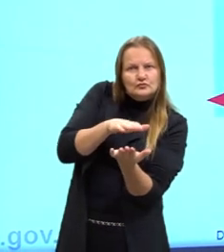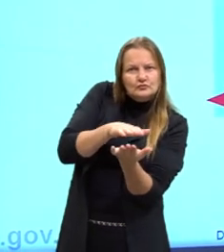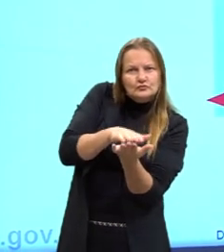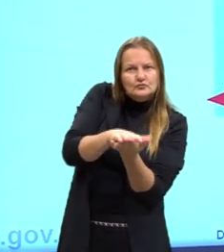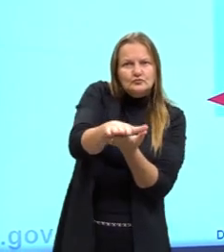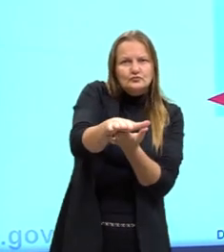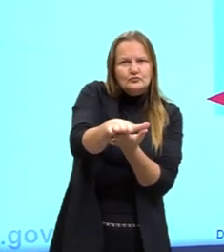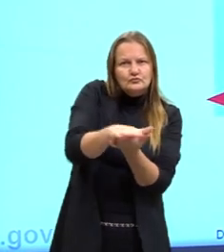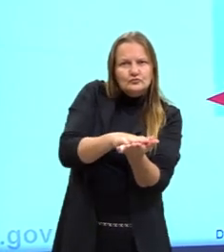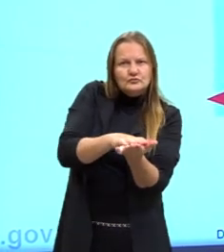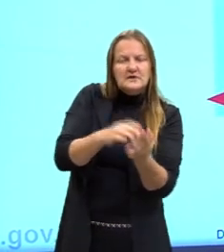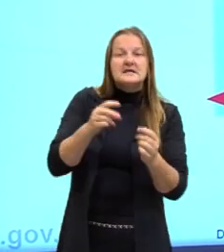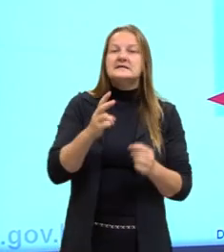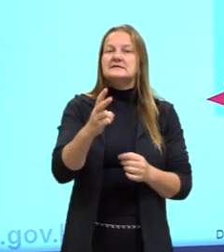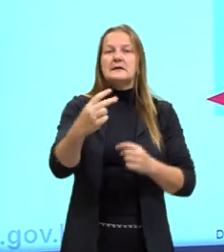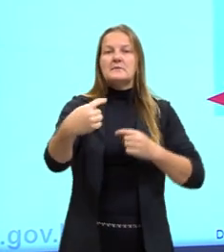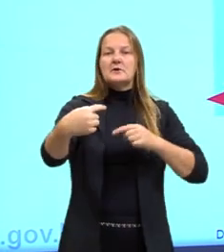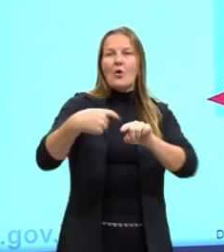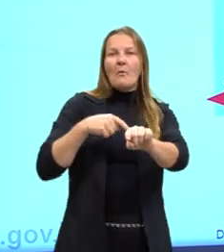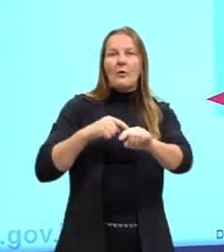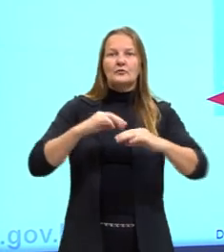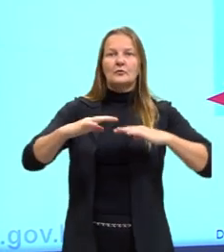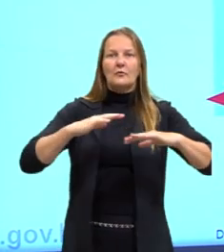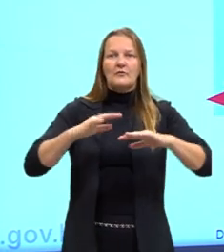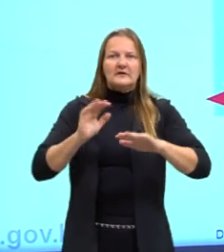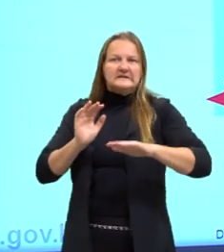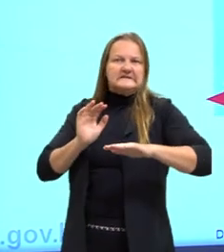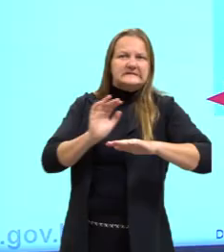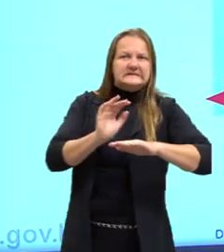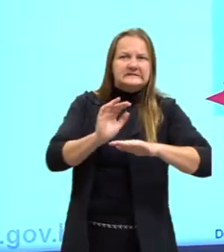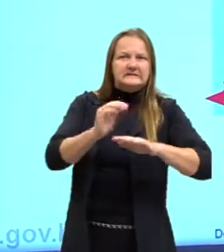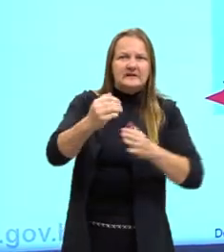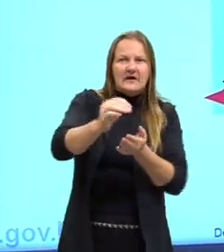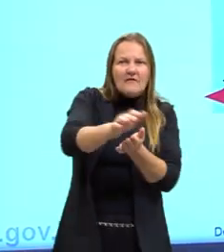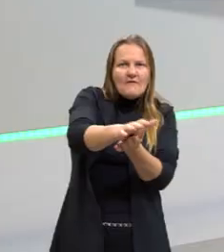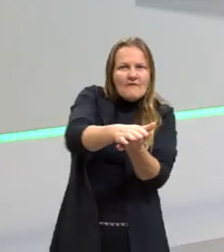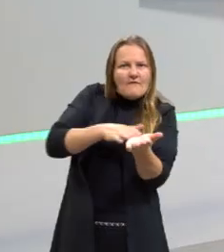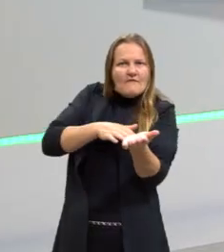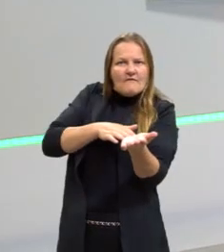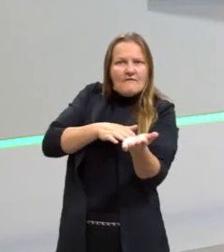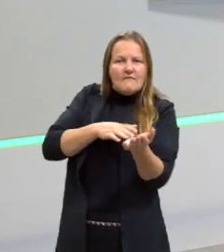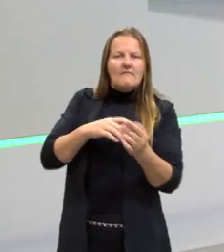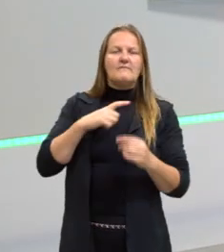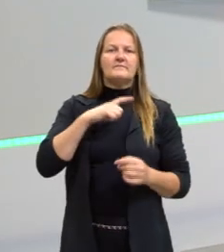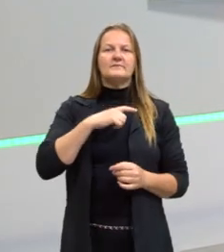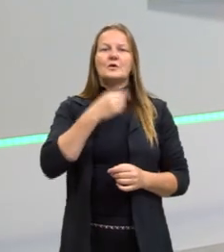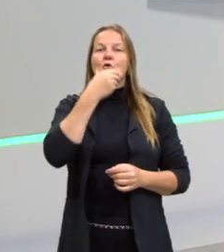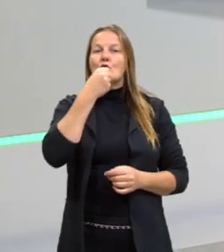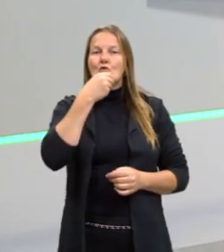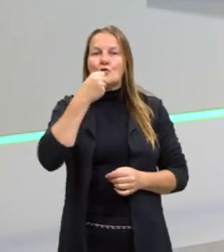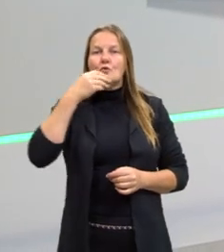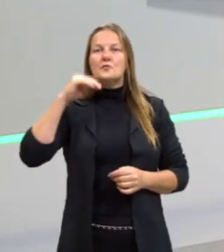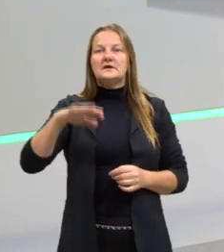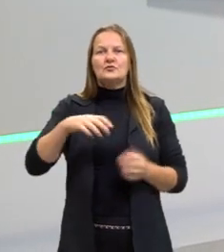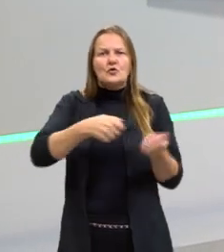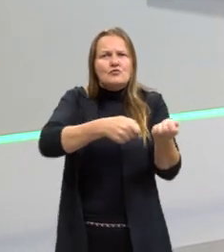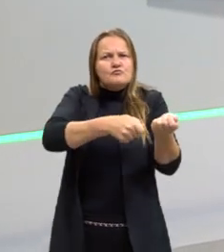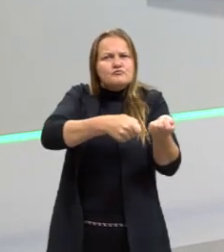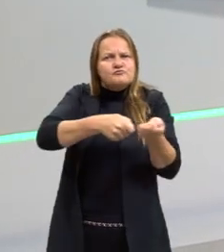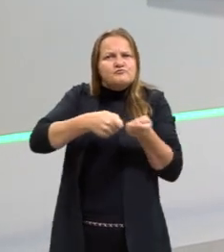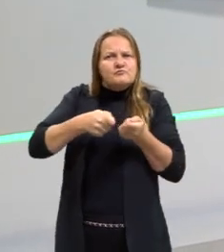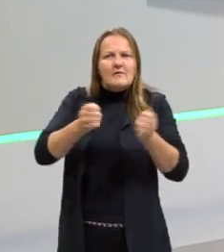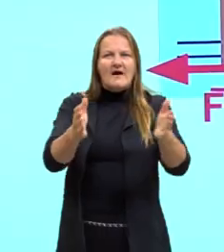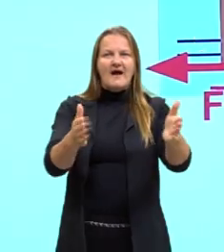agem em direção oposta ao movimento Então o que a gente tem um exemplo né Tem esse menino aqui puxando uma